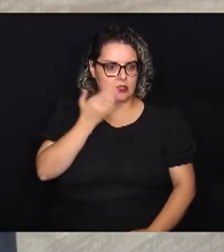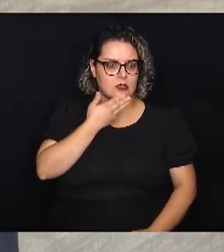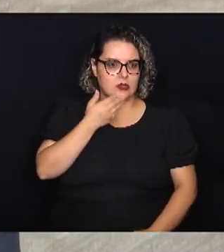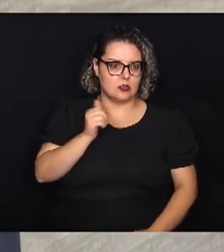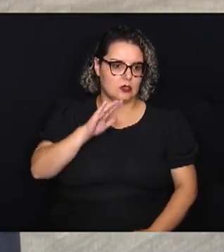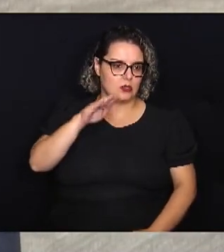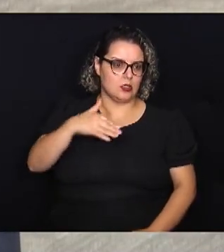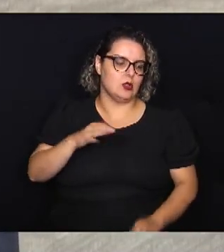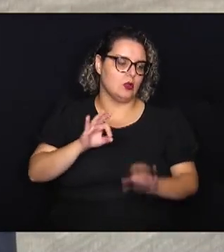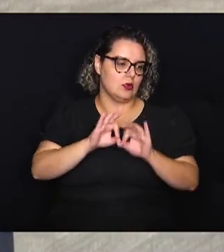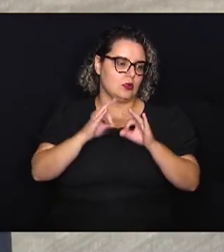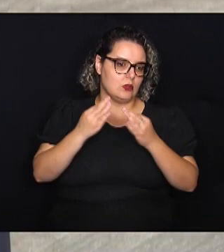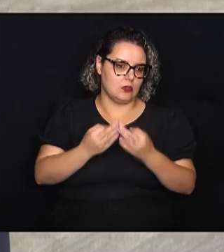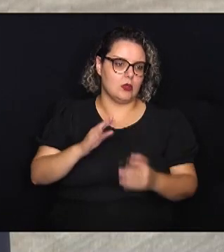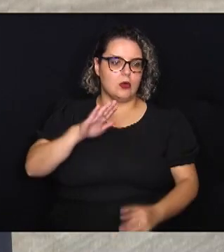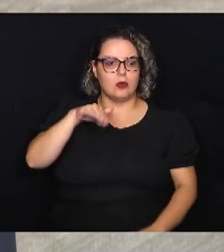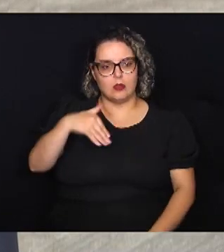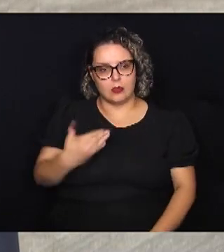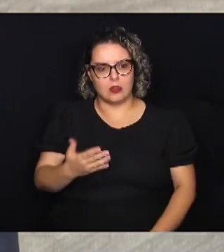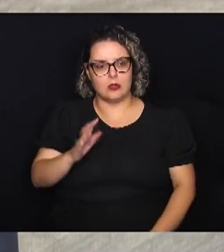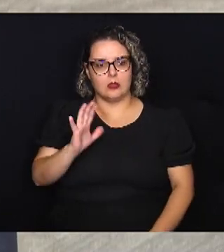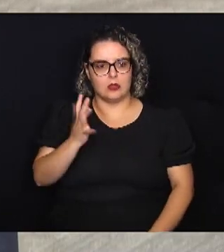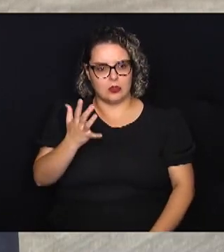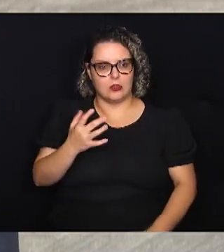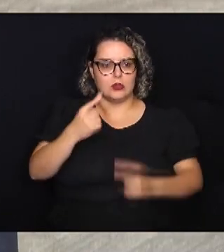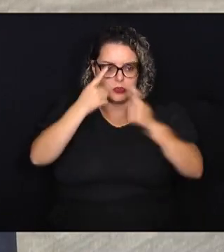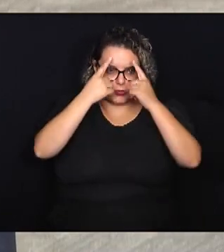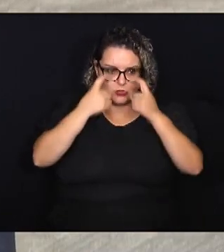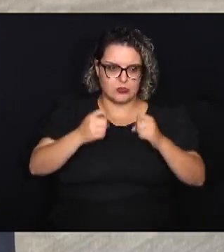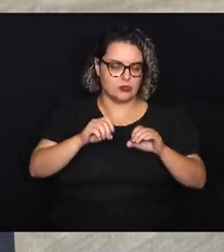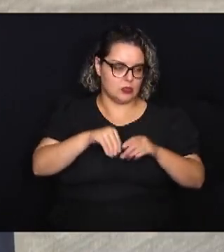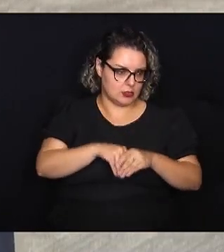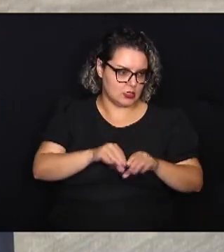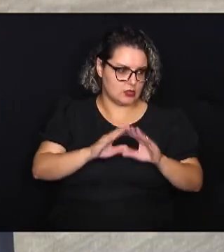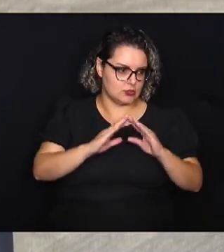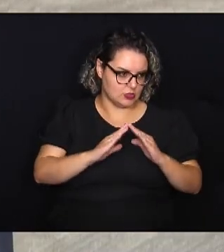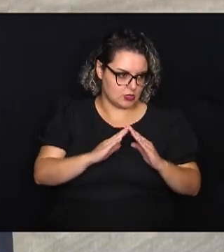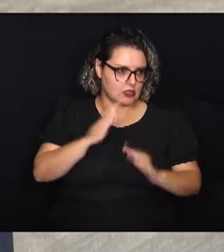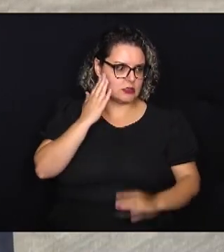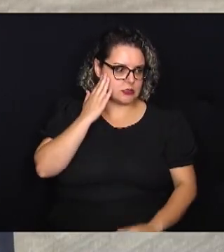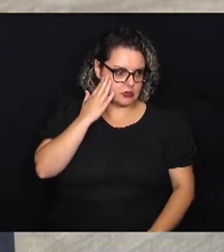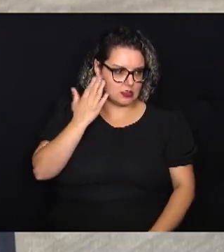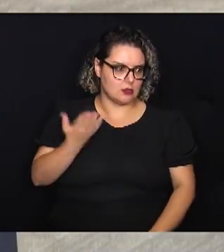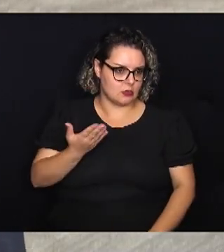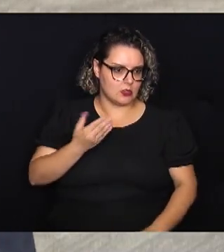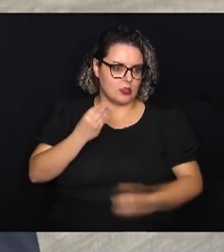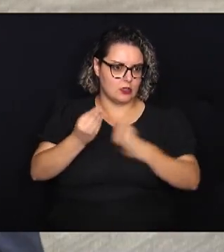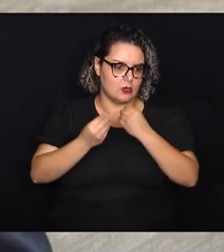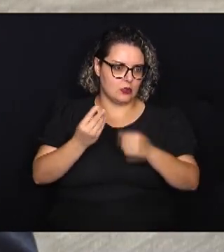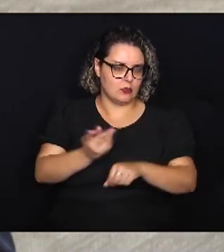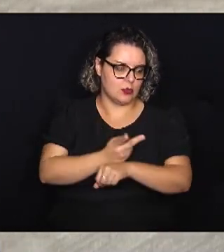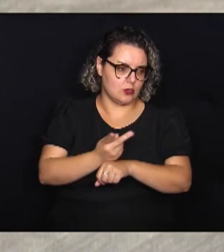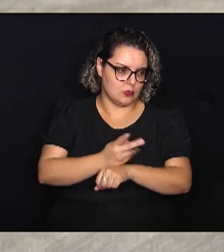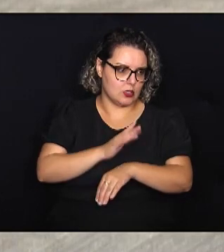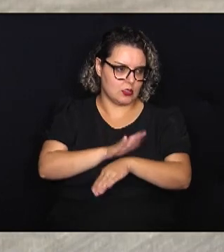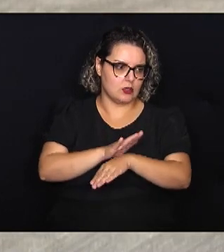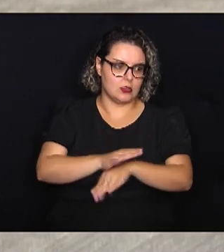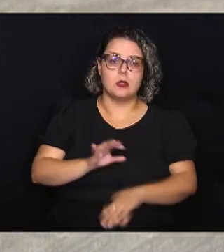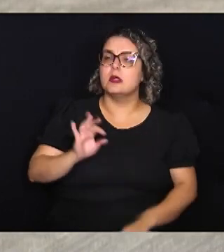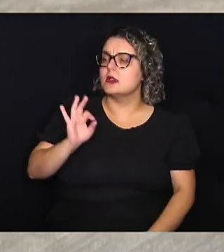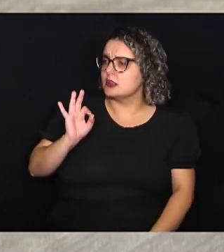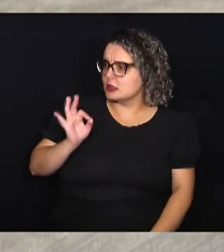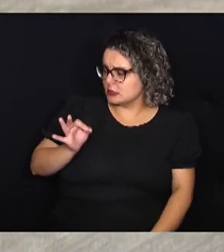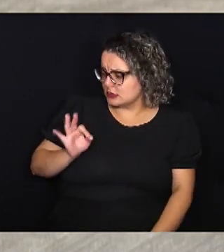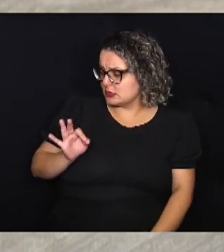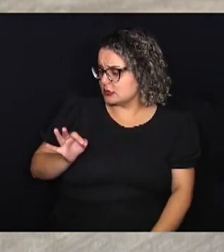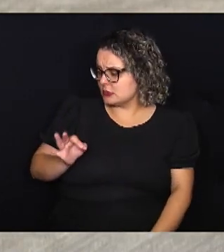a sua família ou quando acontece um caso de violência doméstica e até saber onde procurar ajuda? Claro, sem dúvida nenhuma, é por isso que